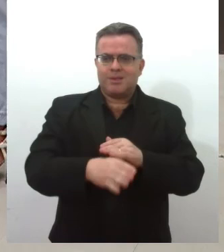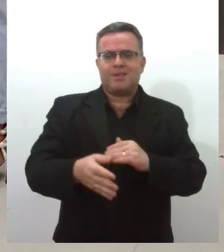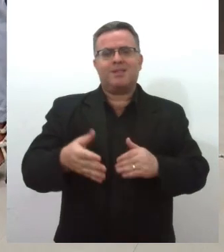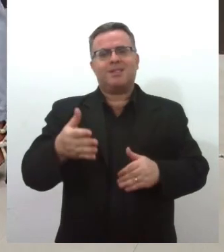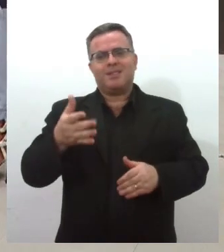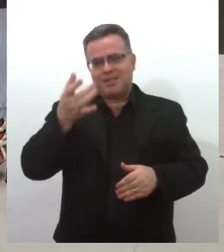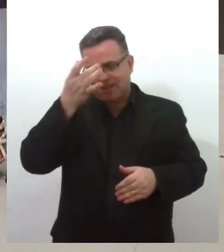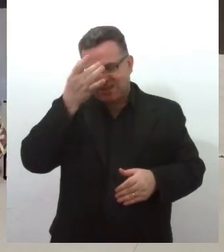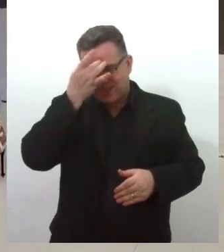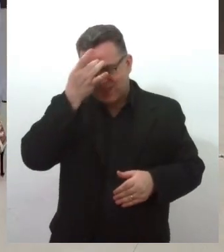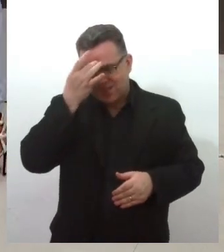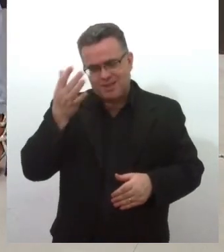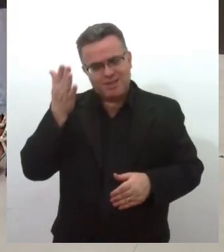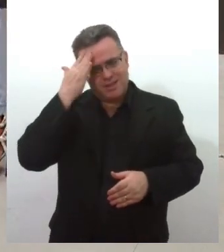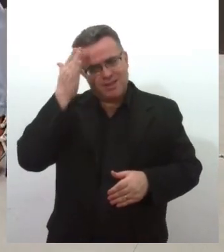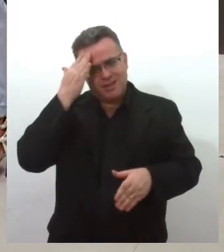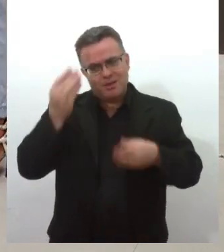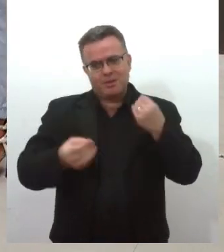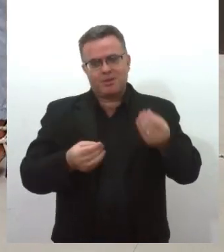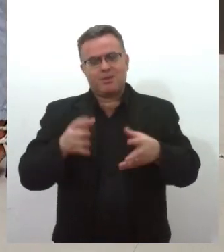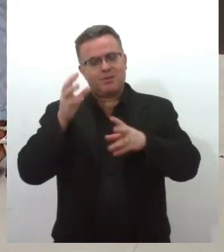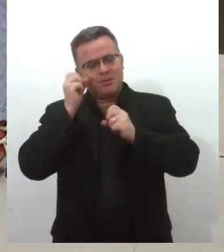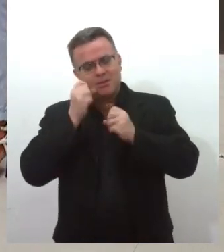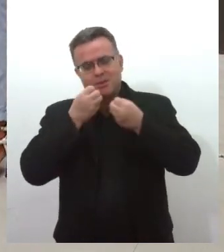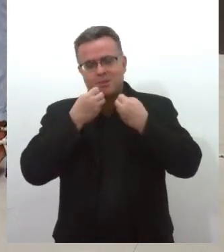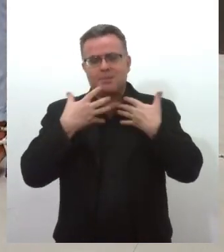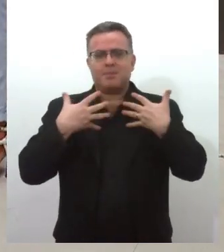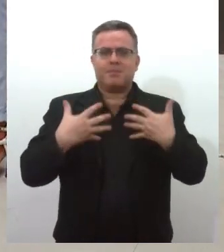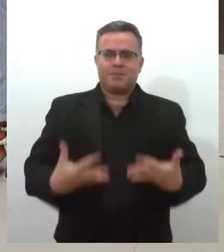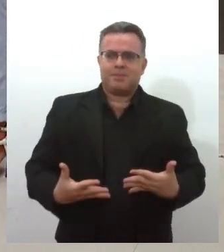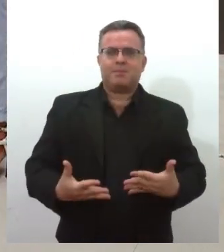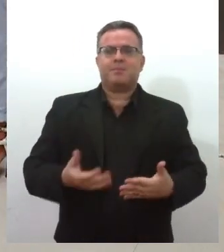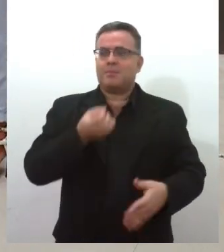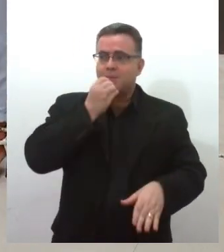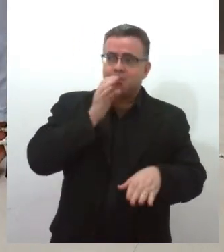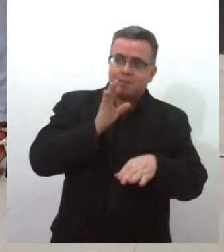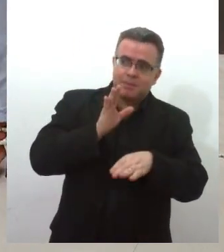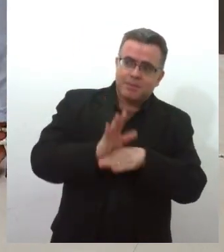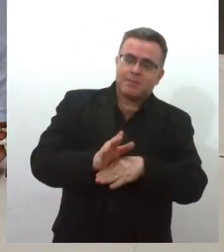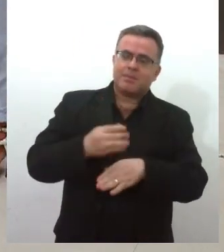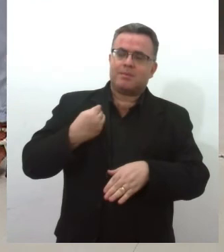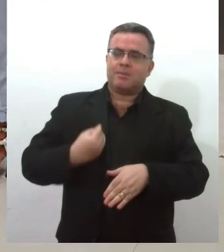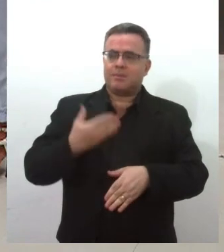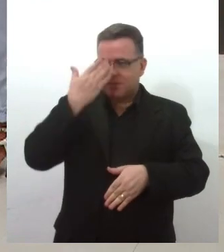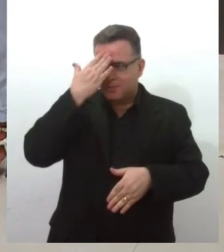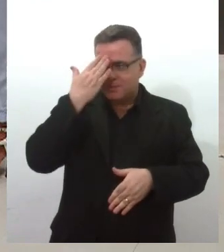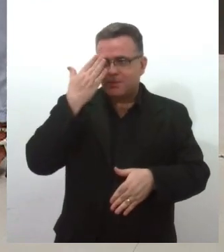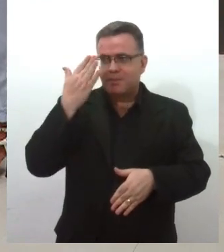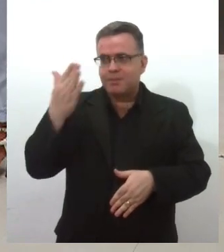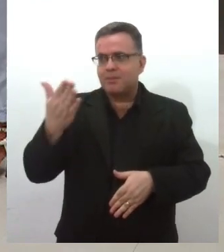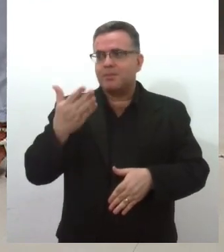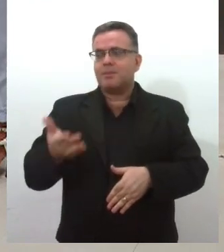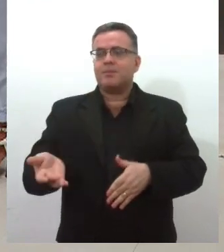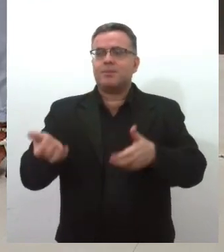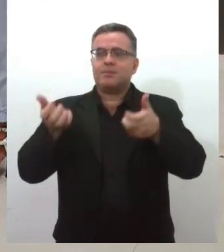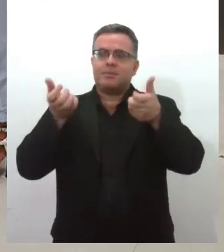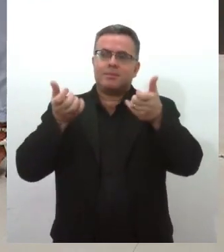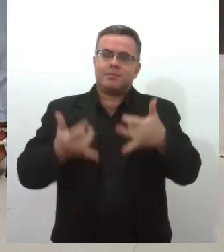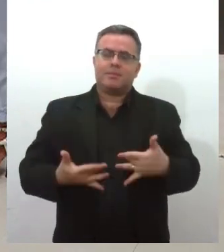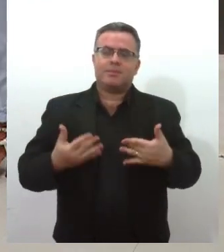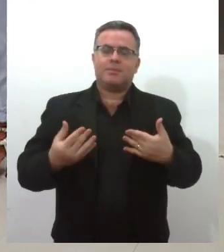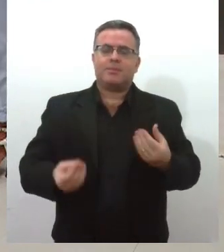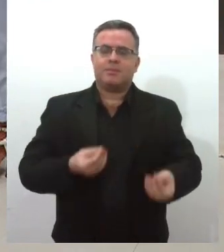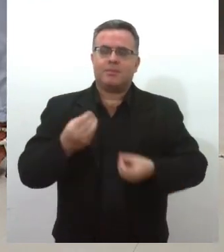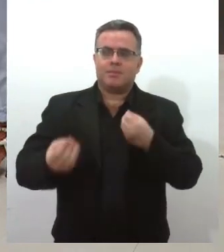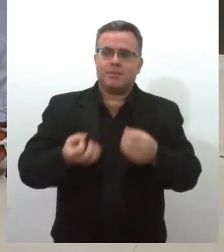essas dicas na hora de dormir para dormir bem. Mora, muito obrigada pela sua participação, tá, por esses esclarecimentos, tirando essas dúvidas para a sociedade.